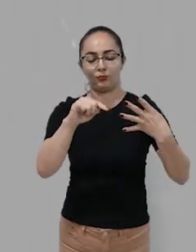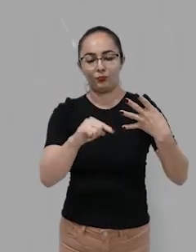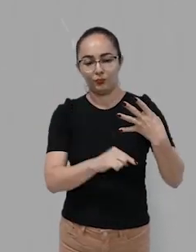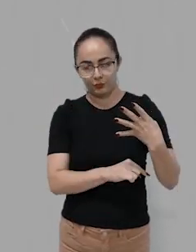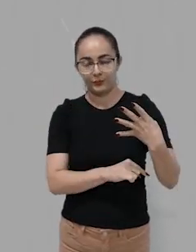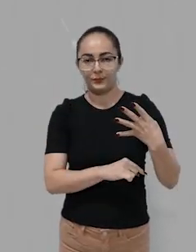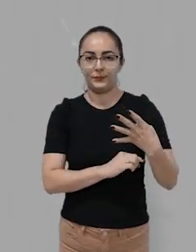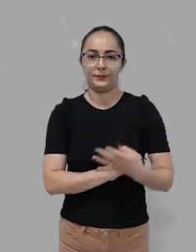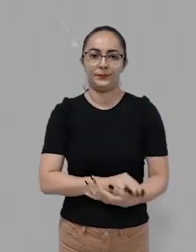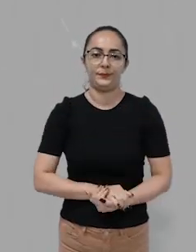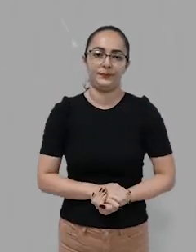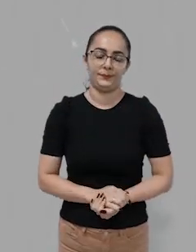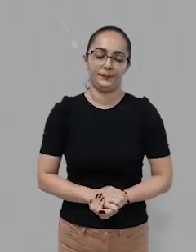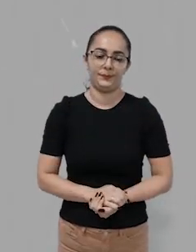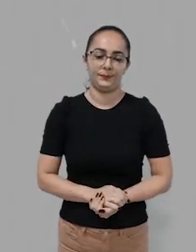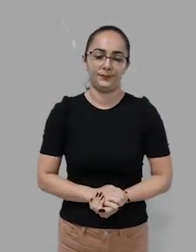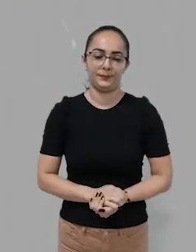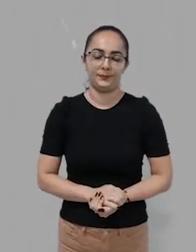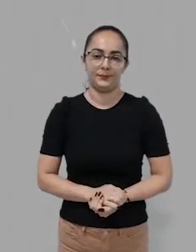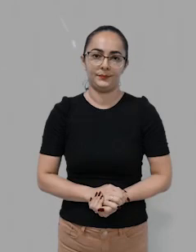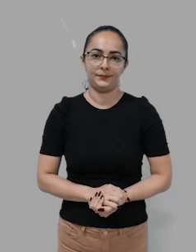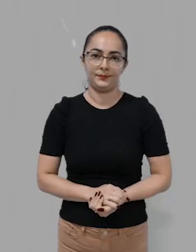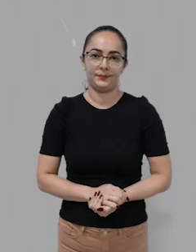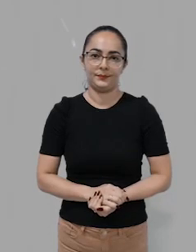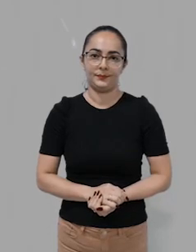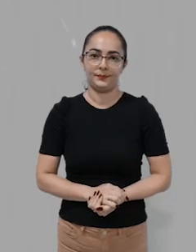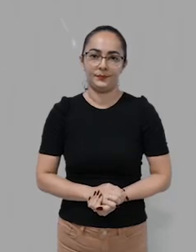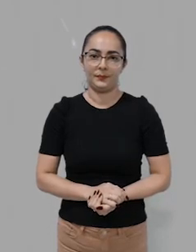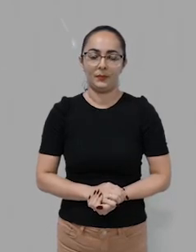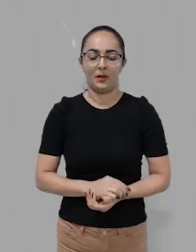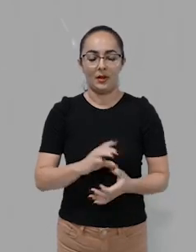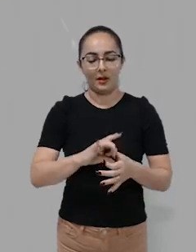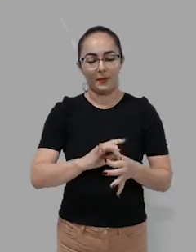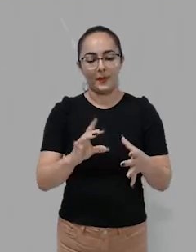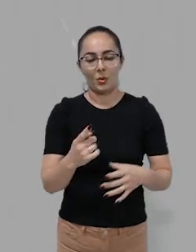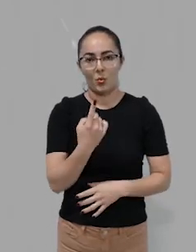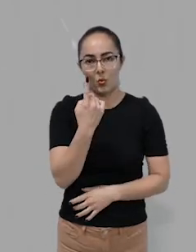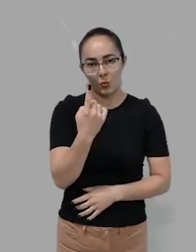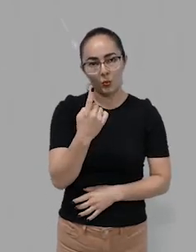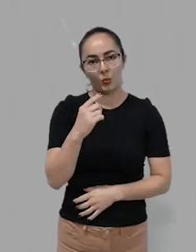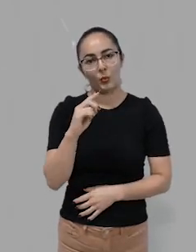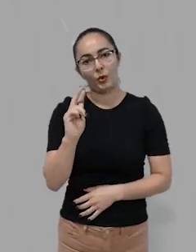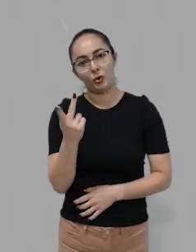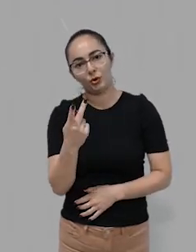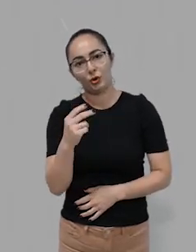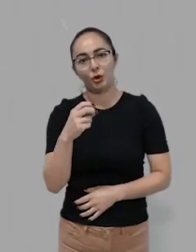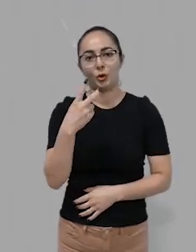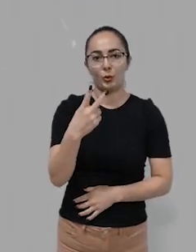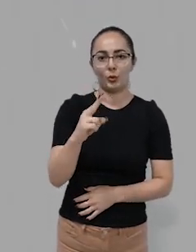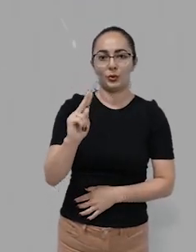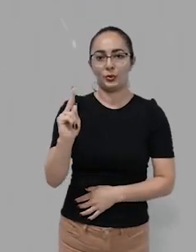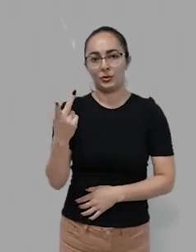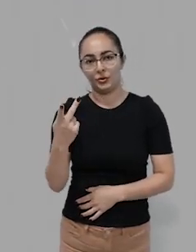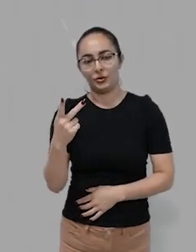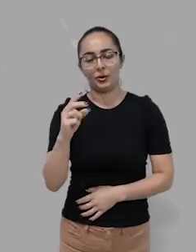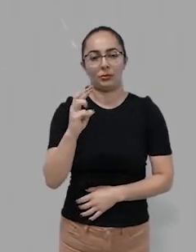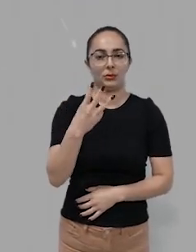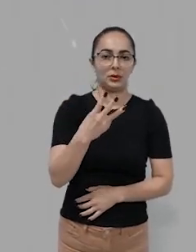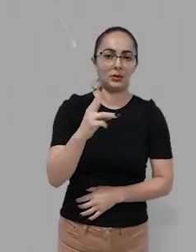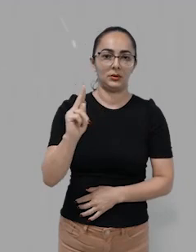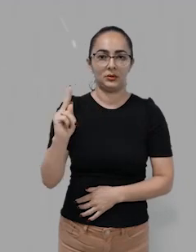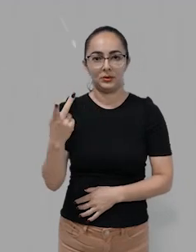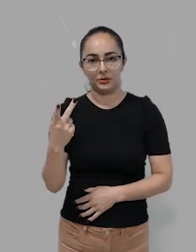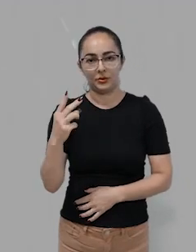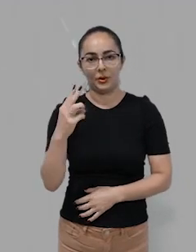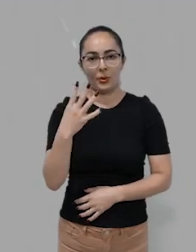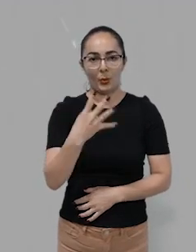o triácido e o tetrácido, liberando 1 hidrogênio, 2 hidrogênios, 3 hidrogênios, 4